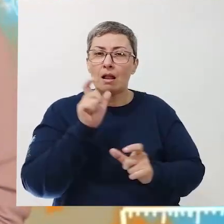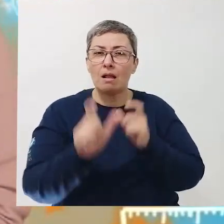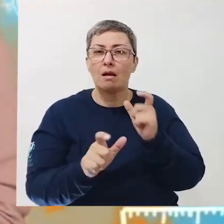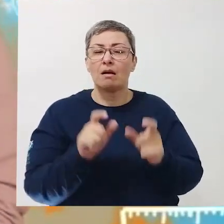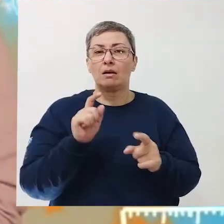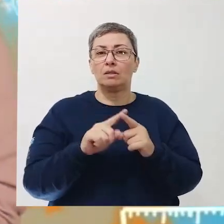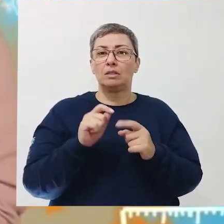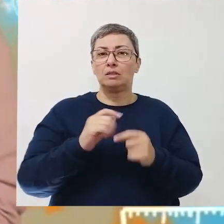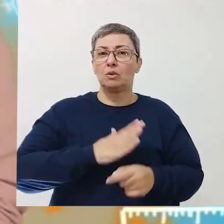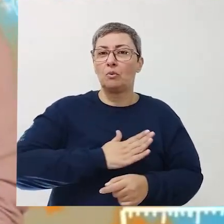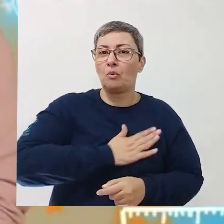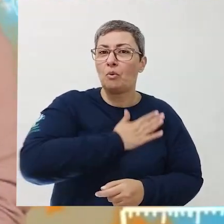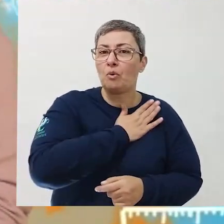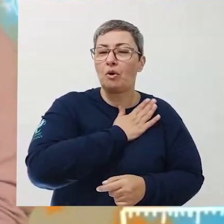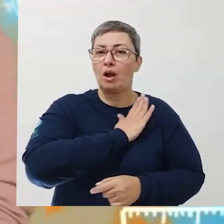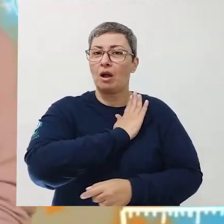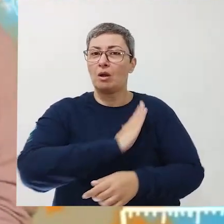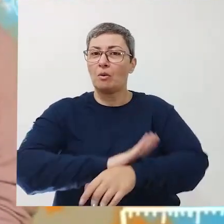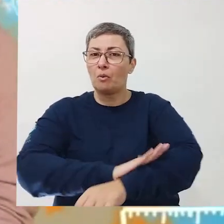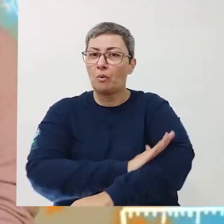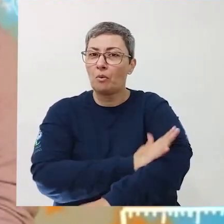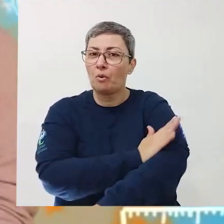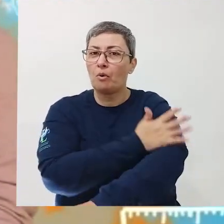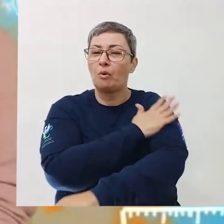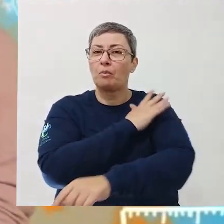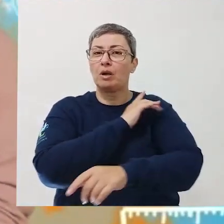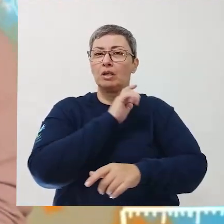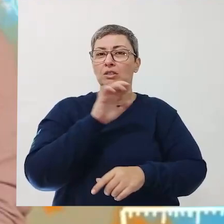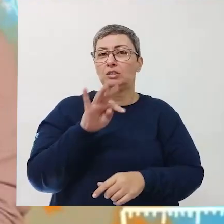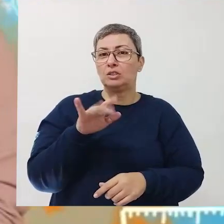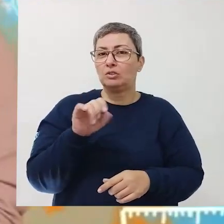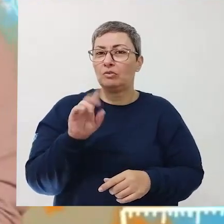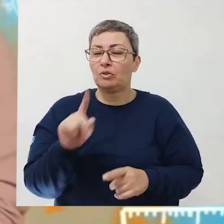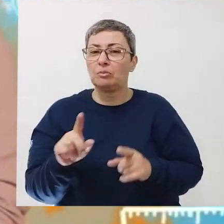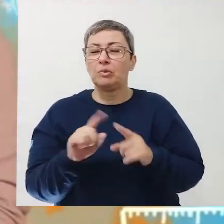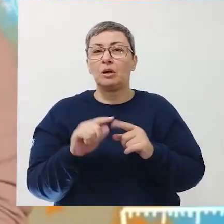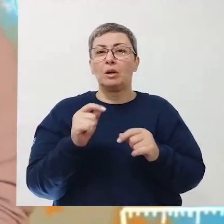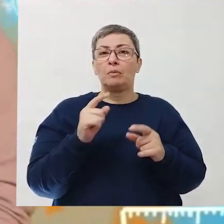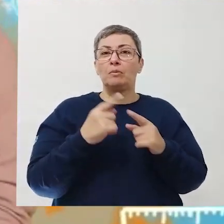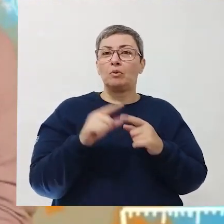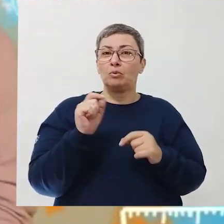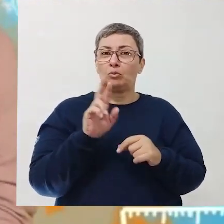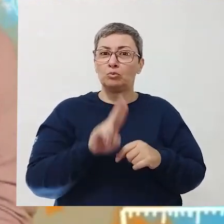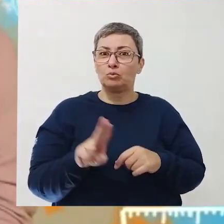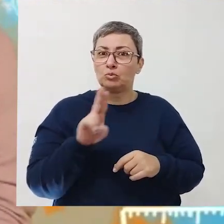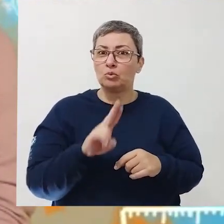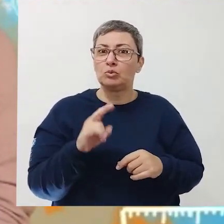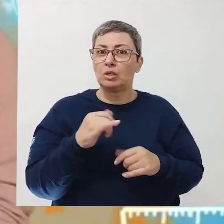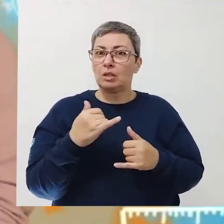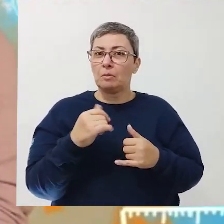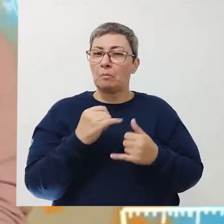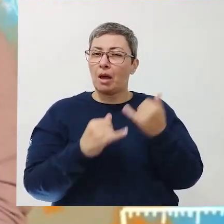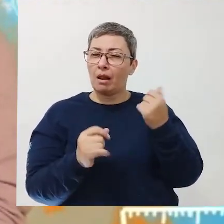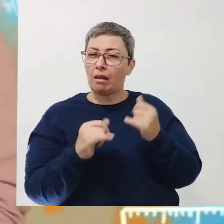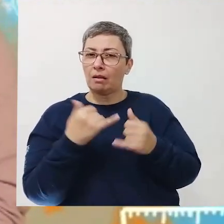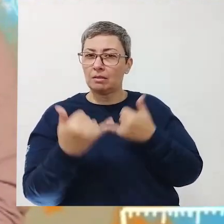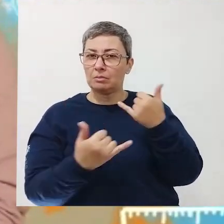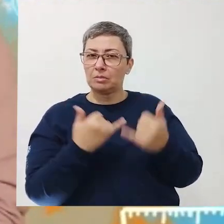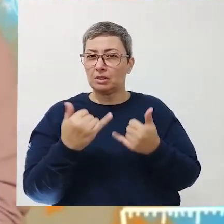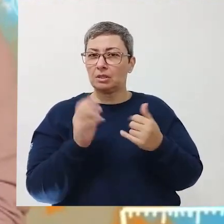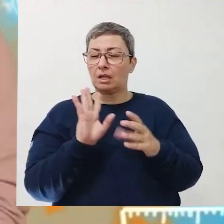Quando uma palavra em outro idioma Passa a ser incorporada ao nosso idioma materno Essa palavra vem do